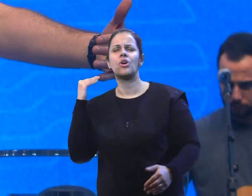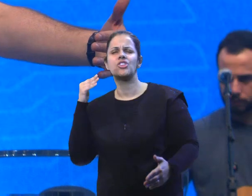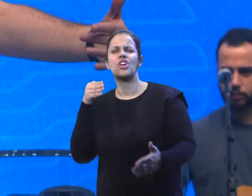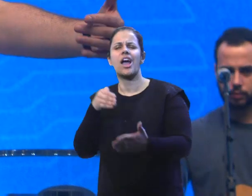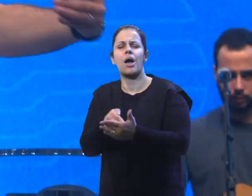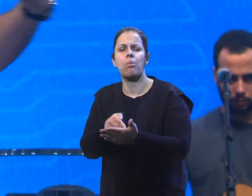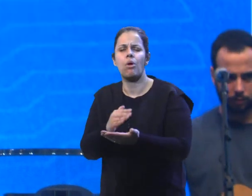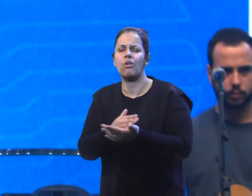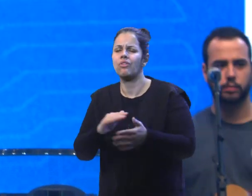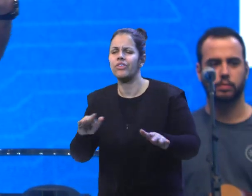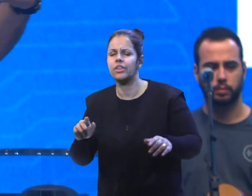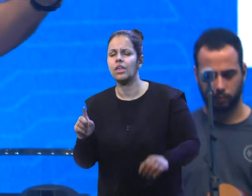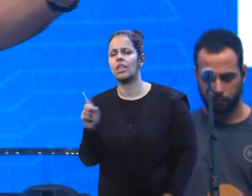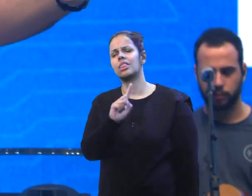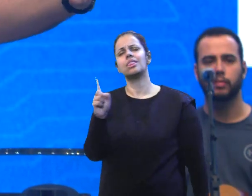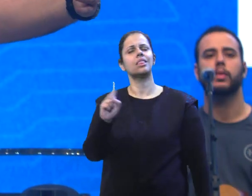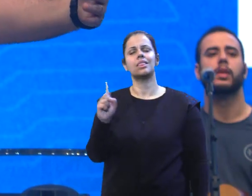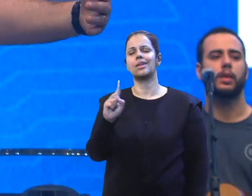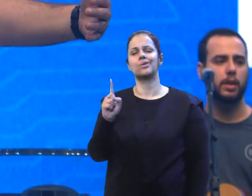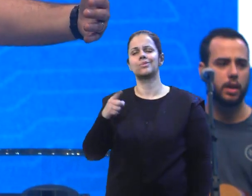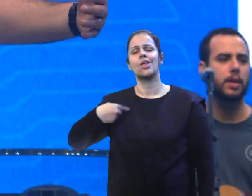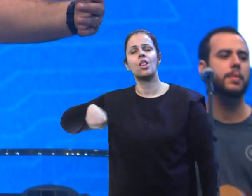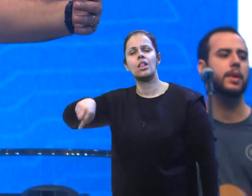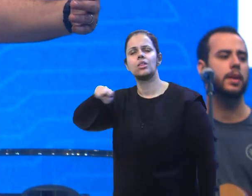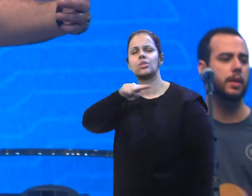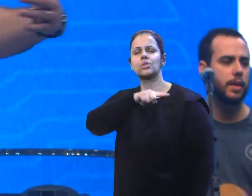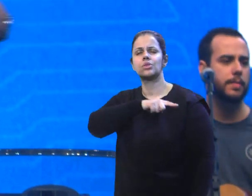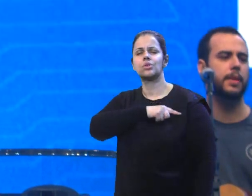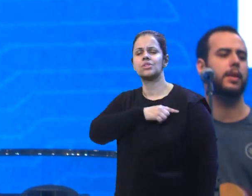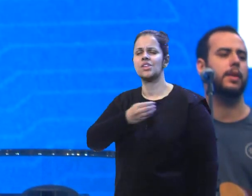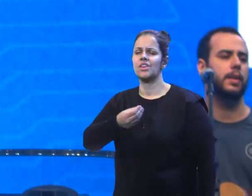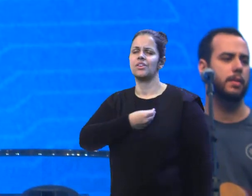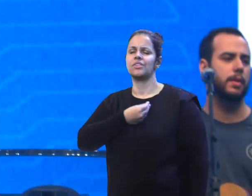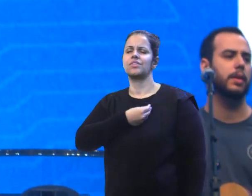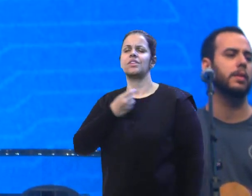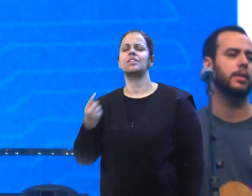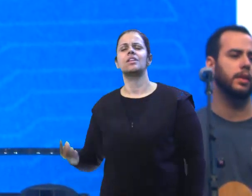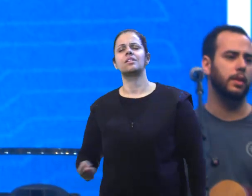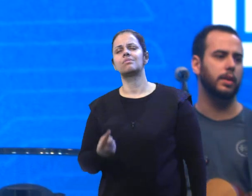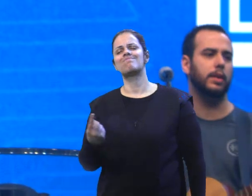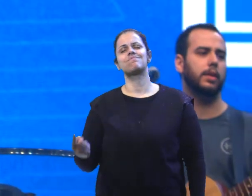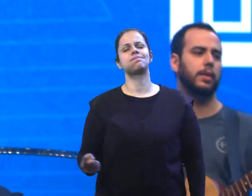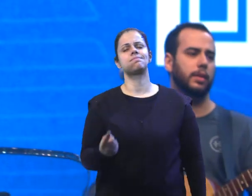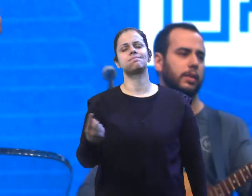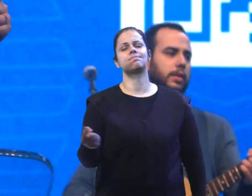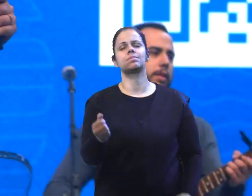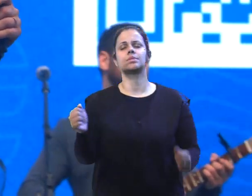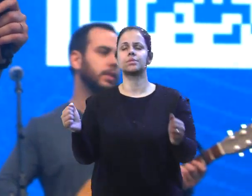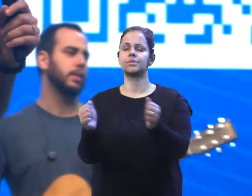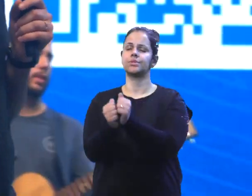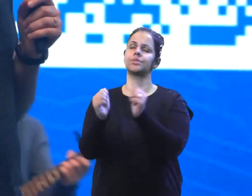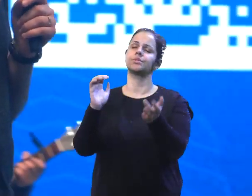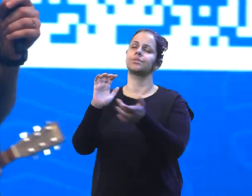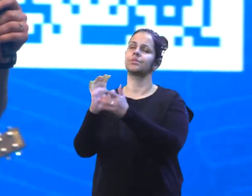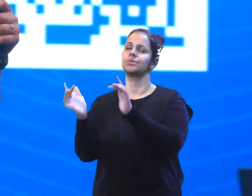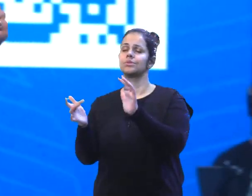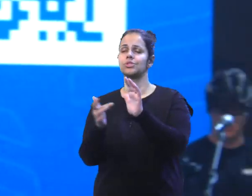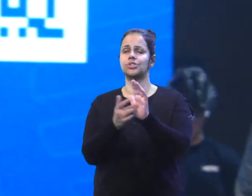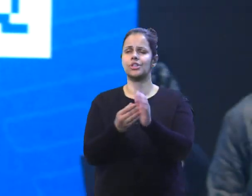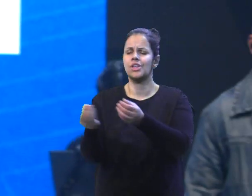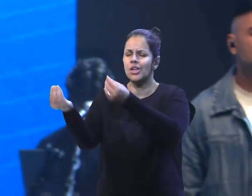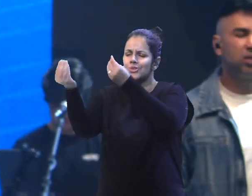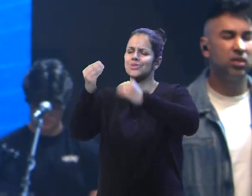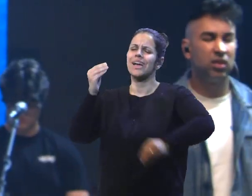final, mas viveremos eternamente contigo, Pai. Deus, dá a estes, Pai, experiências profundas com o Senhor,